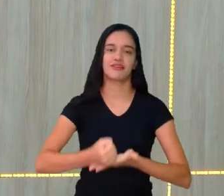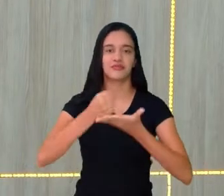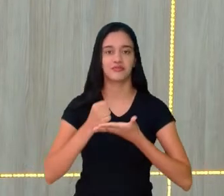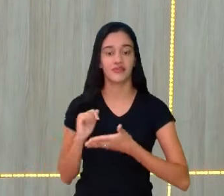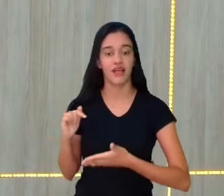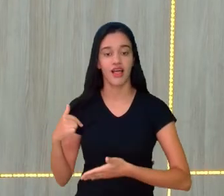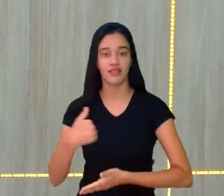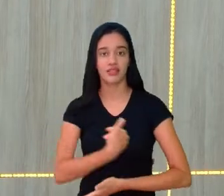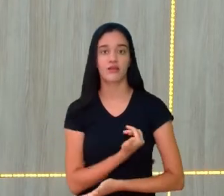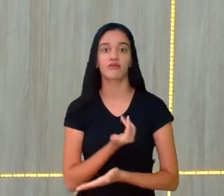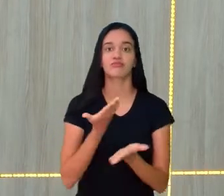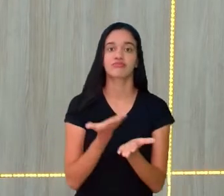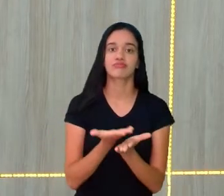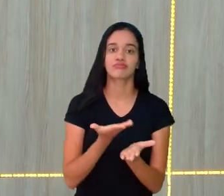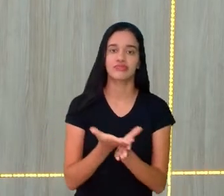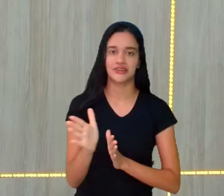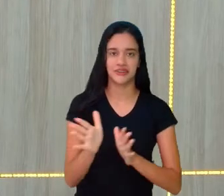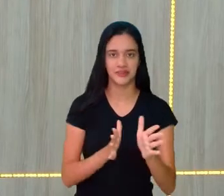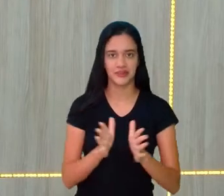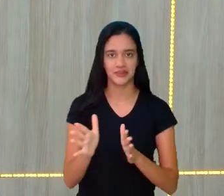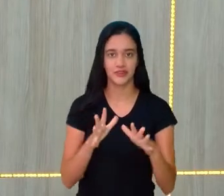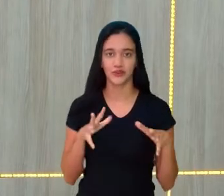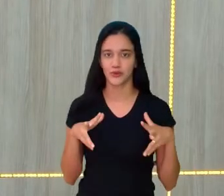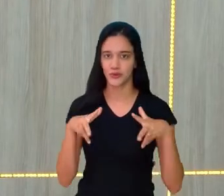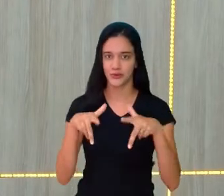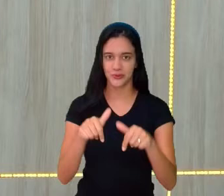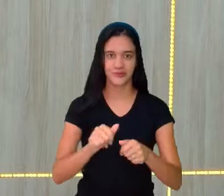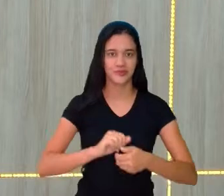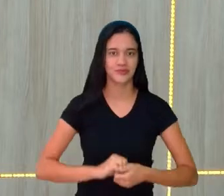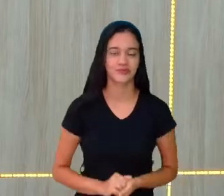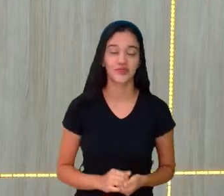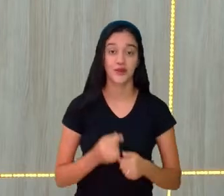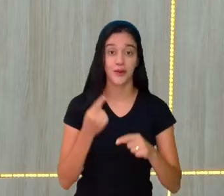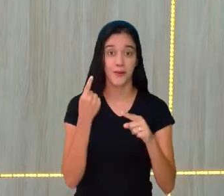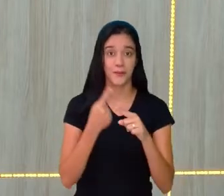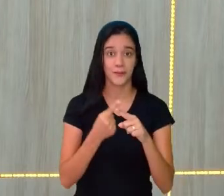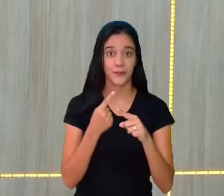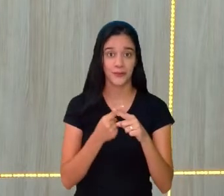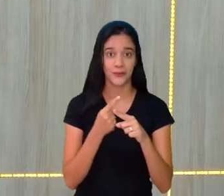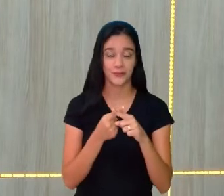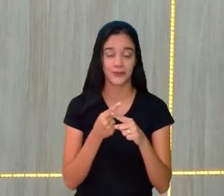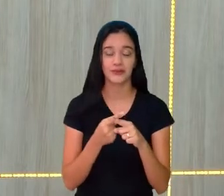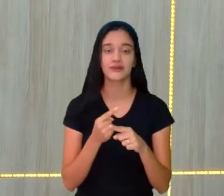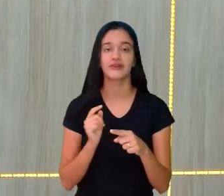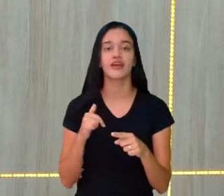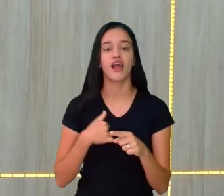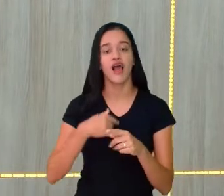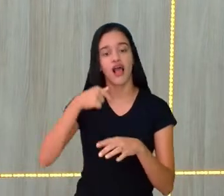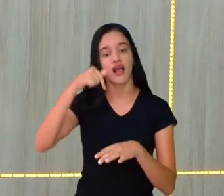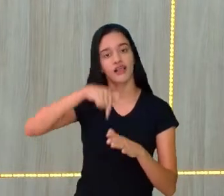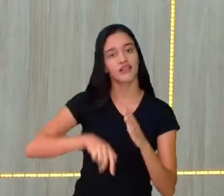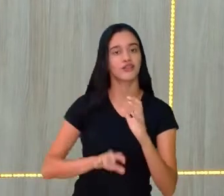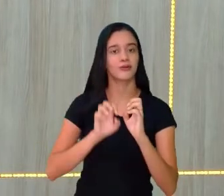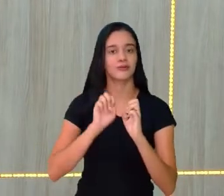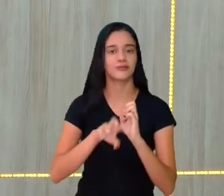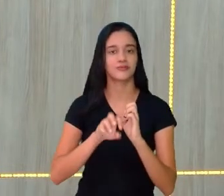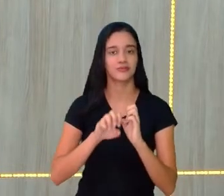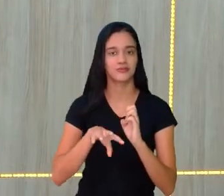que nossas aulas se tornem mais acessíveis para todos e todas, porque aqui no Educa Recife,